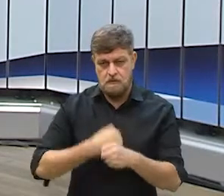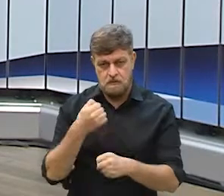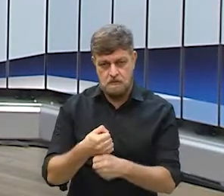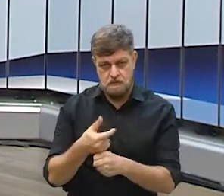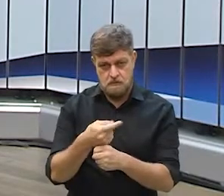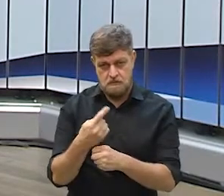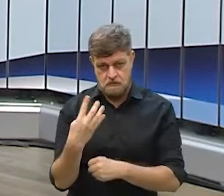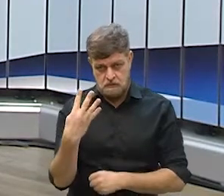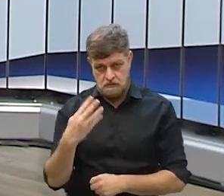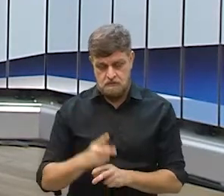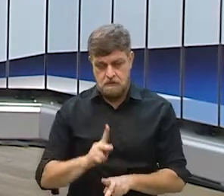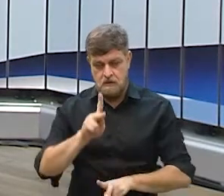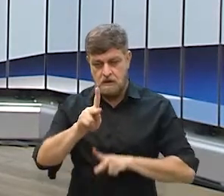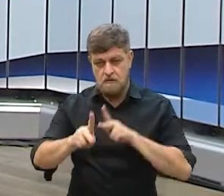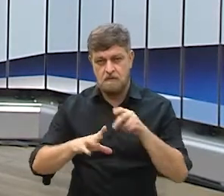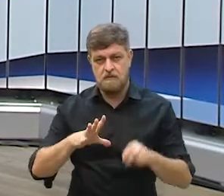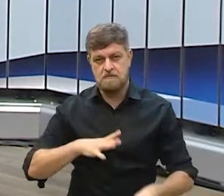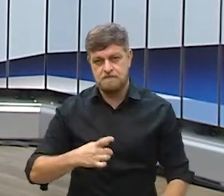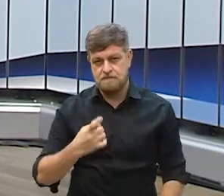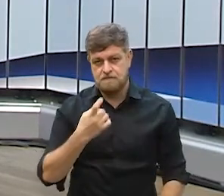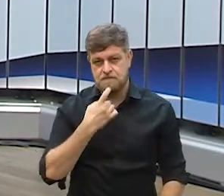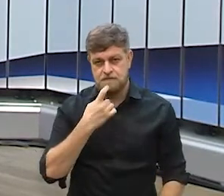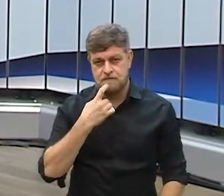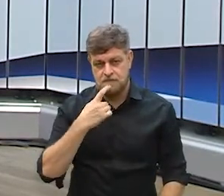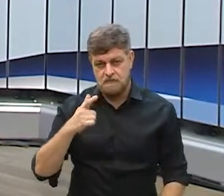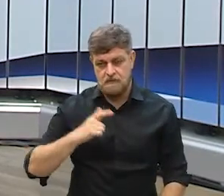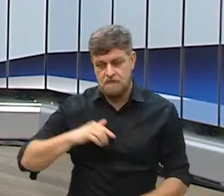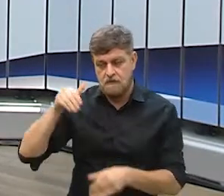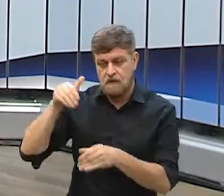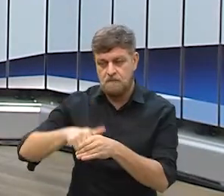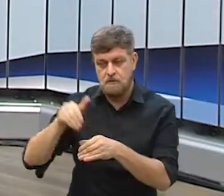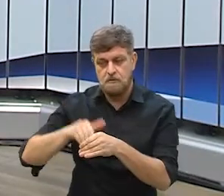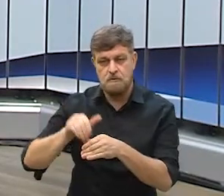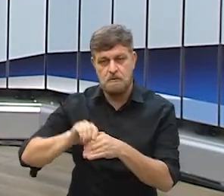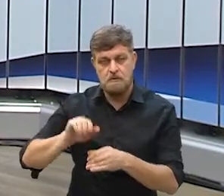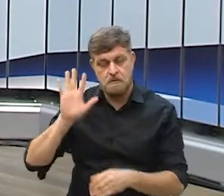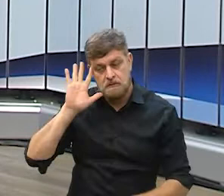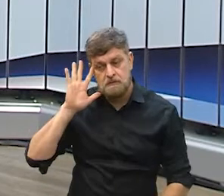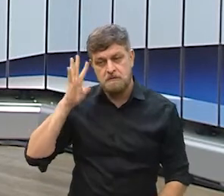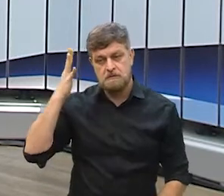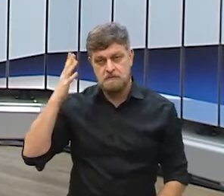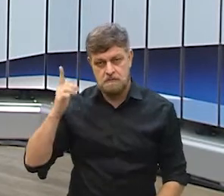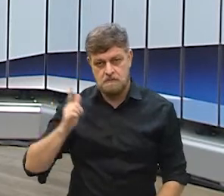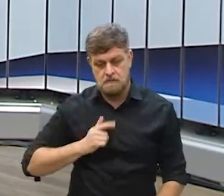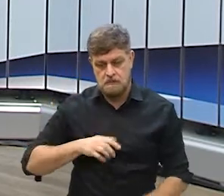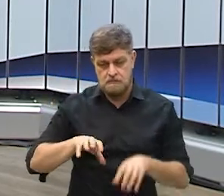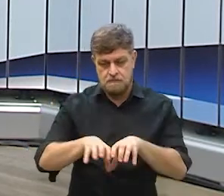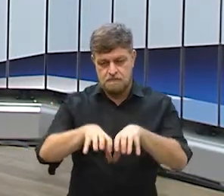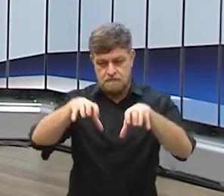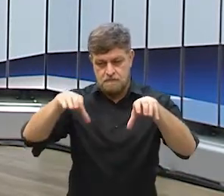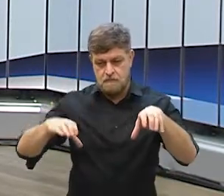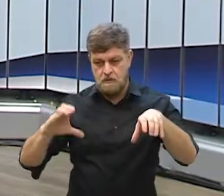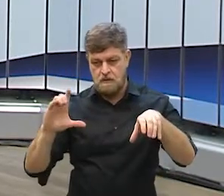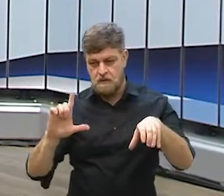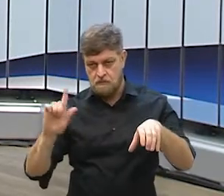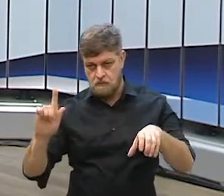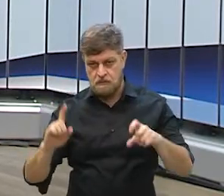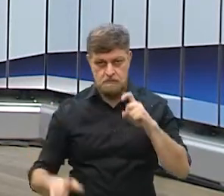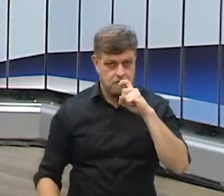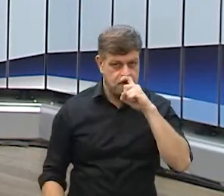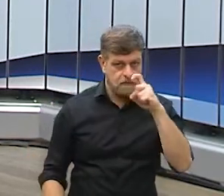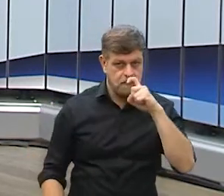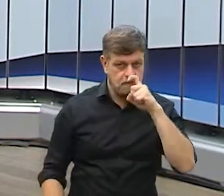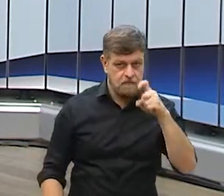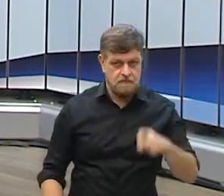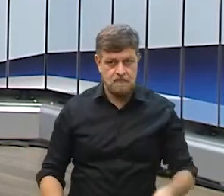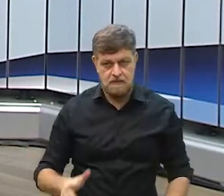a população de Campinas decidiu através de um plebiscito se as regiões do Campo Grande e do Ouro Verde